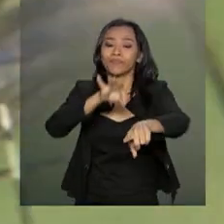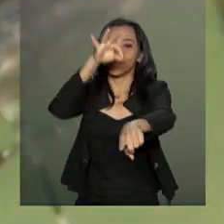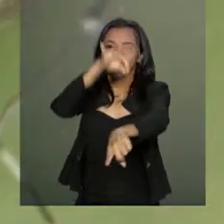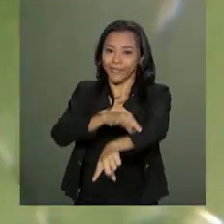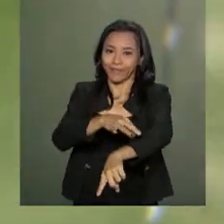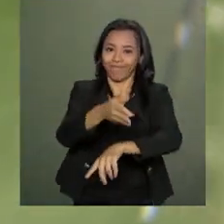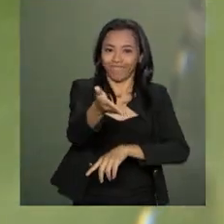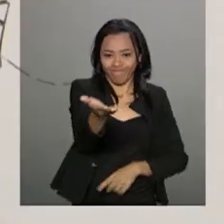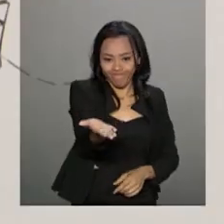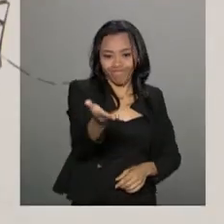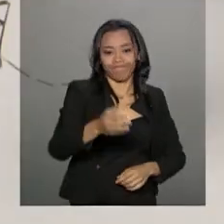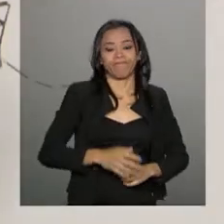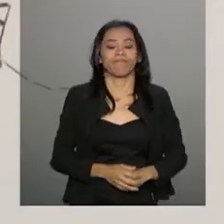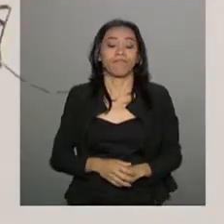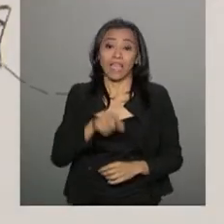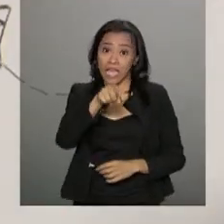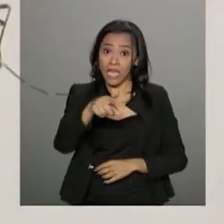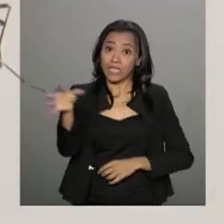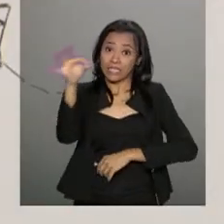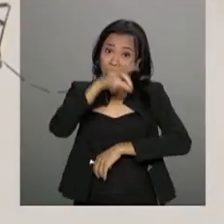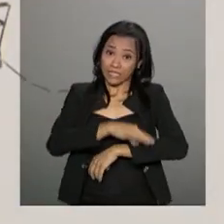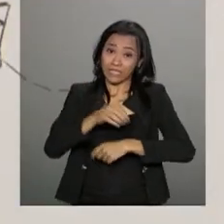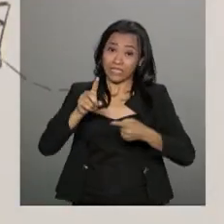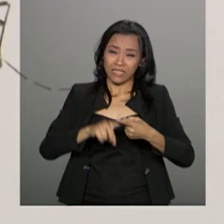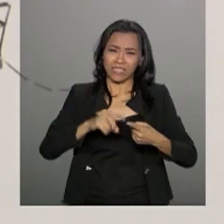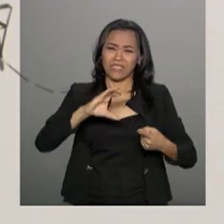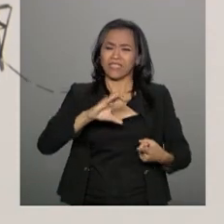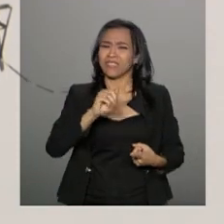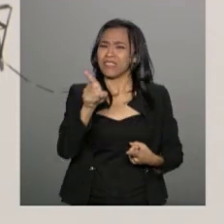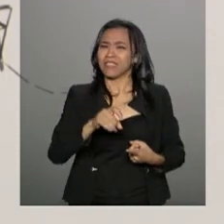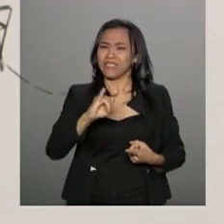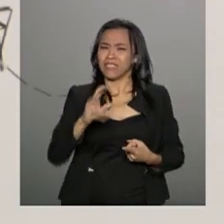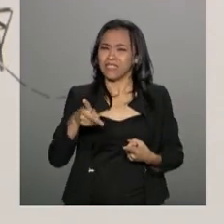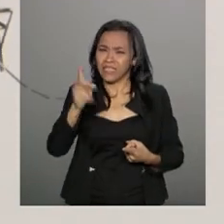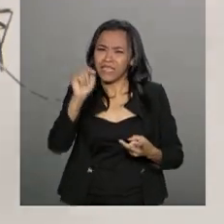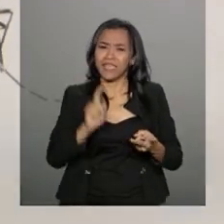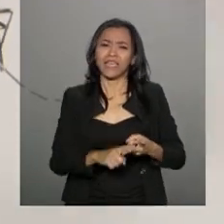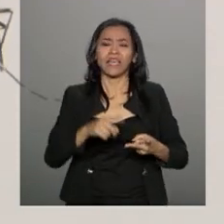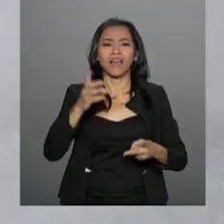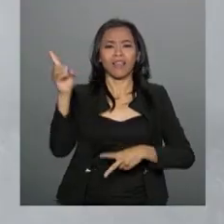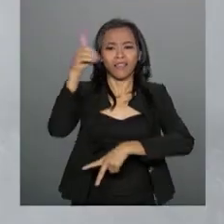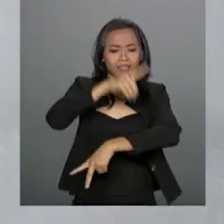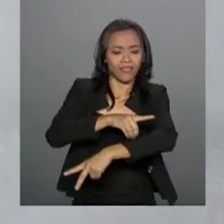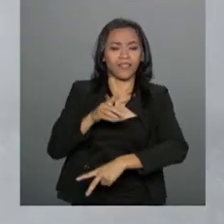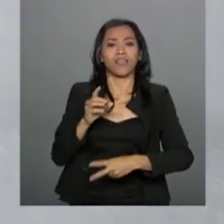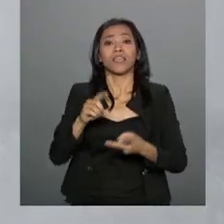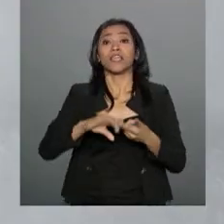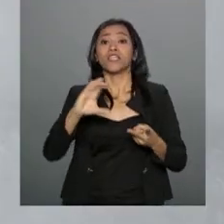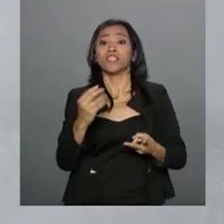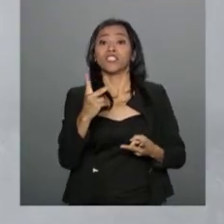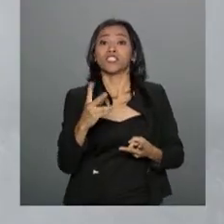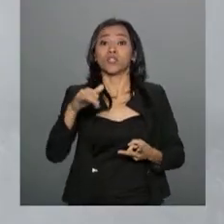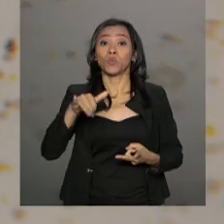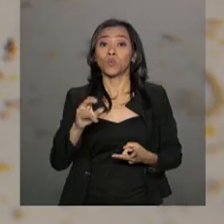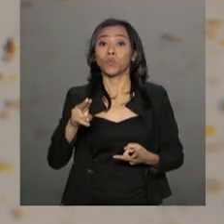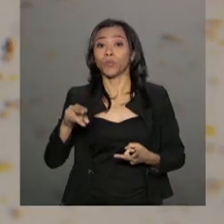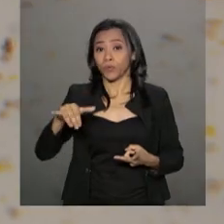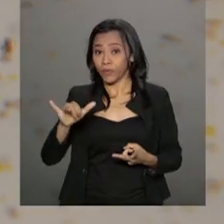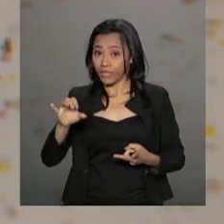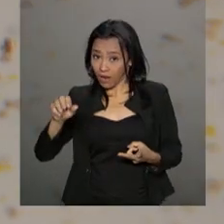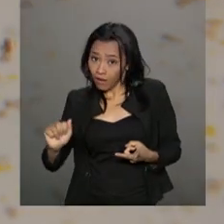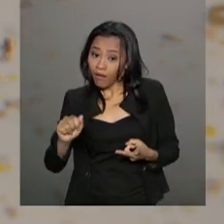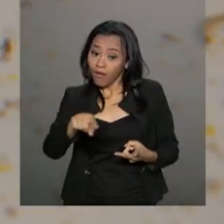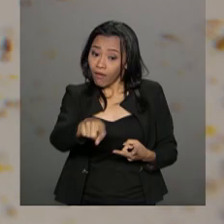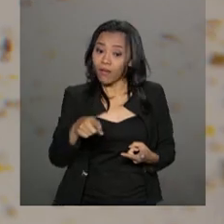Aedes aegypti. Transmissor de doenças como zika, dengue e chikungunya, esse mosquito se multiplica em